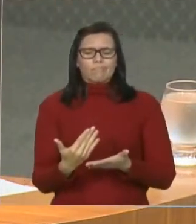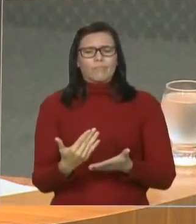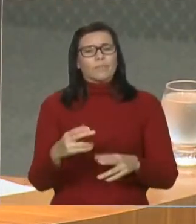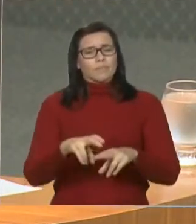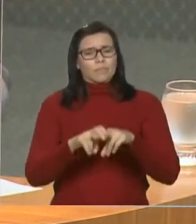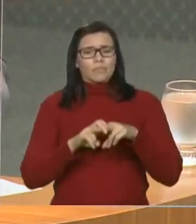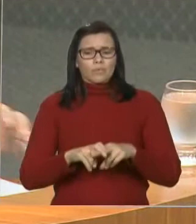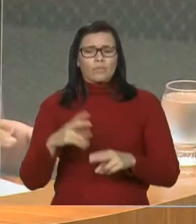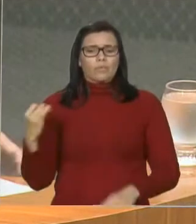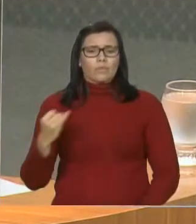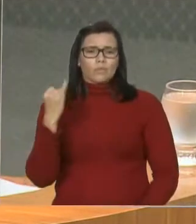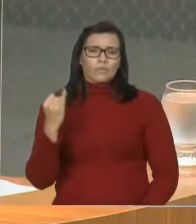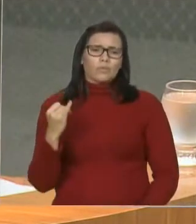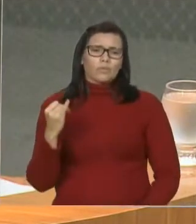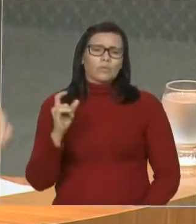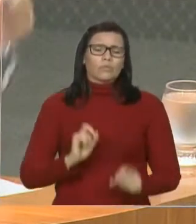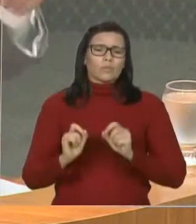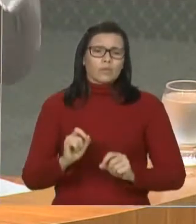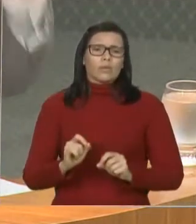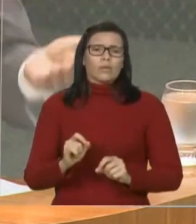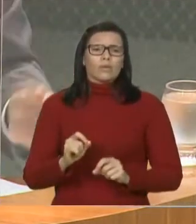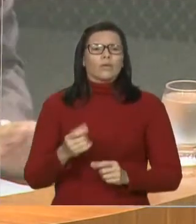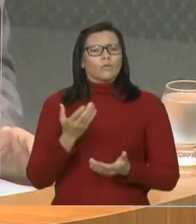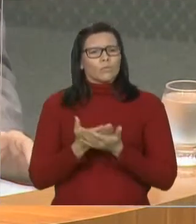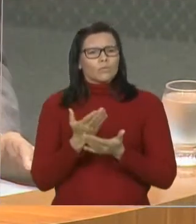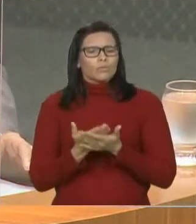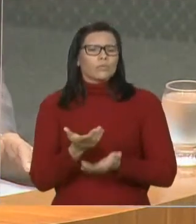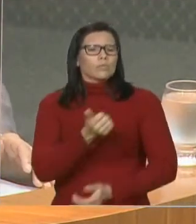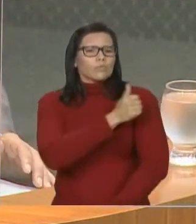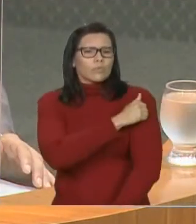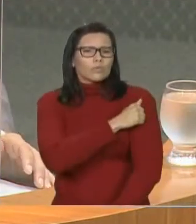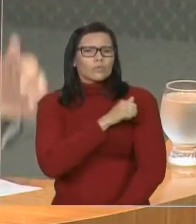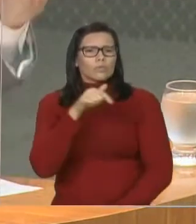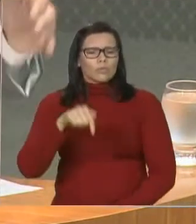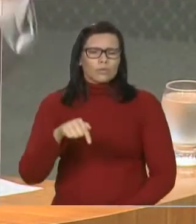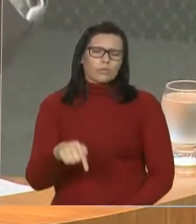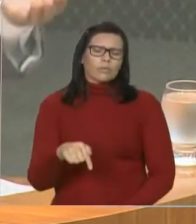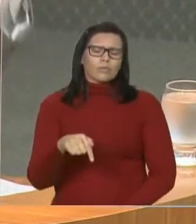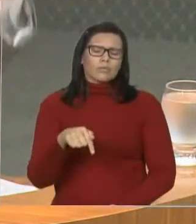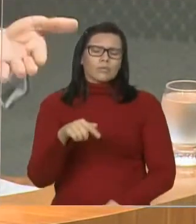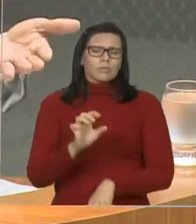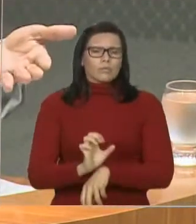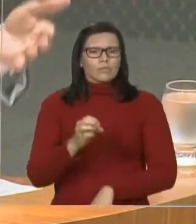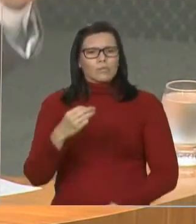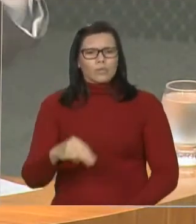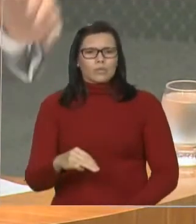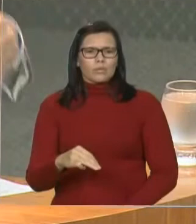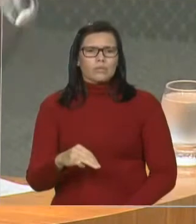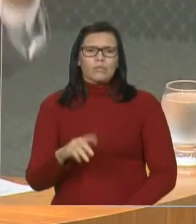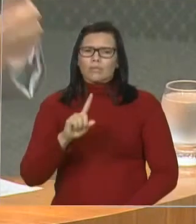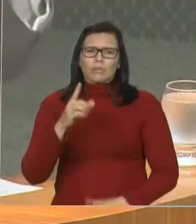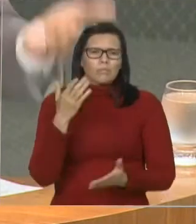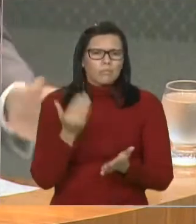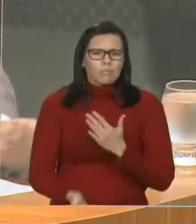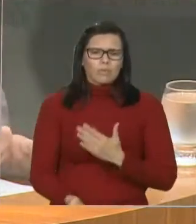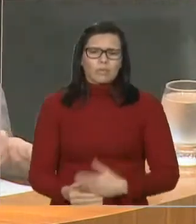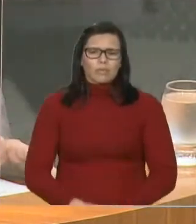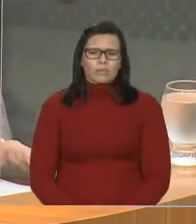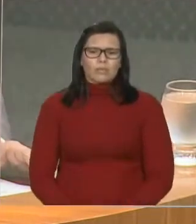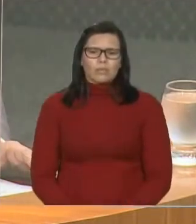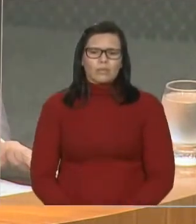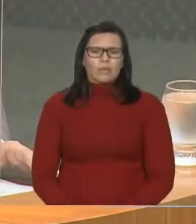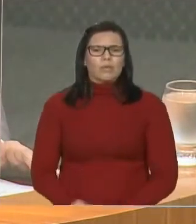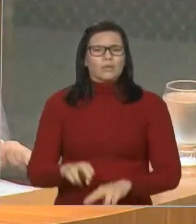maranhense ele não fosse penalizado, ele não tivesse o prejuízo. Então solicitar para que a CSUNB não fizesse a penalização